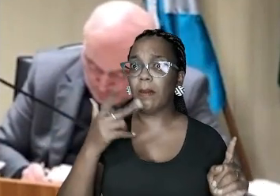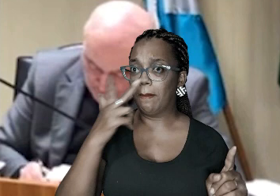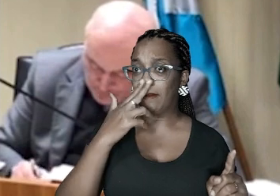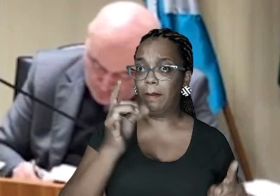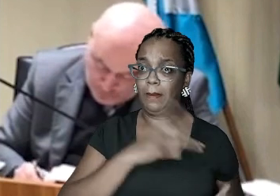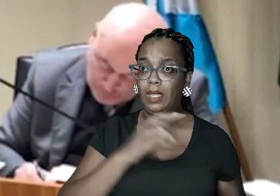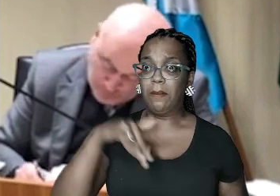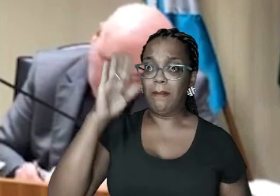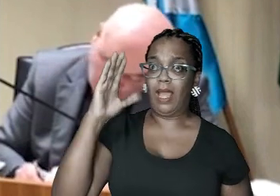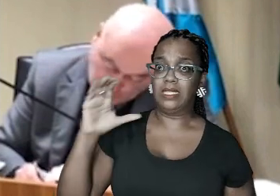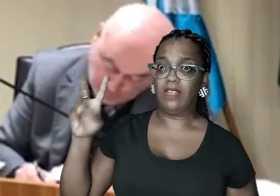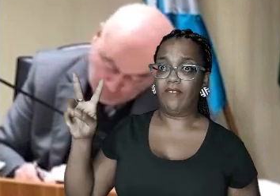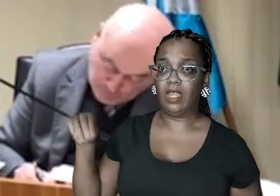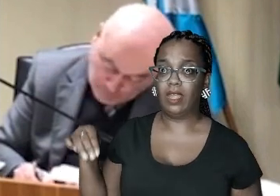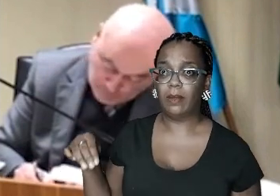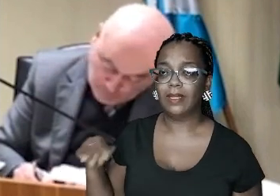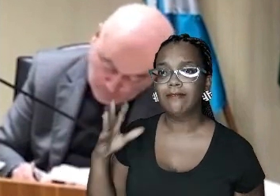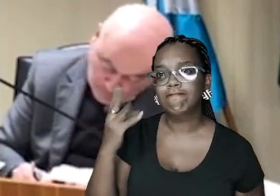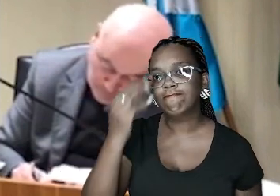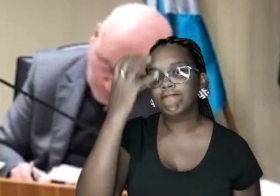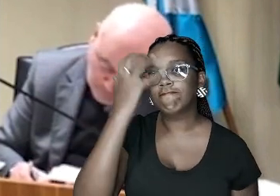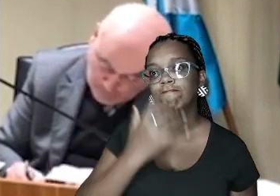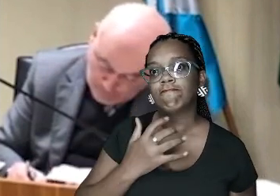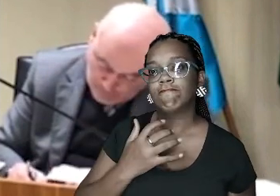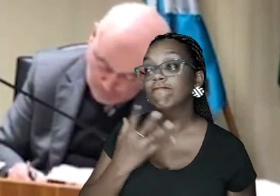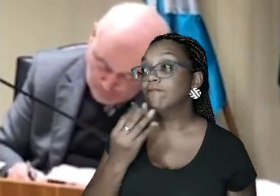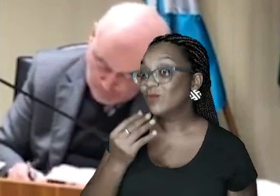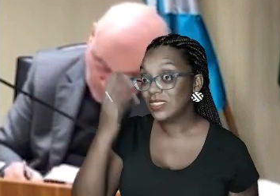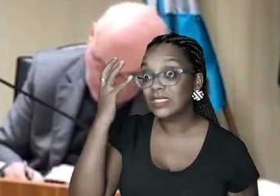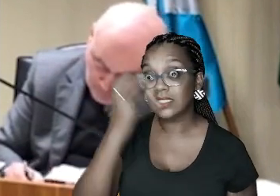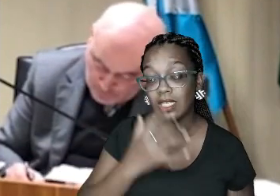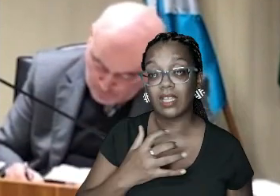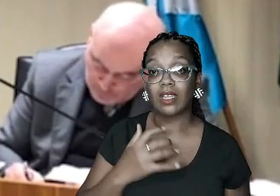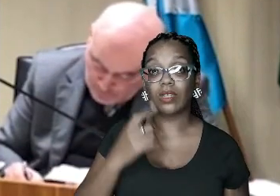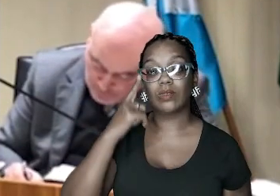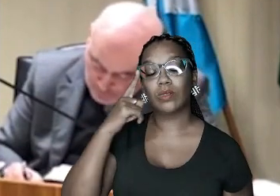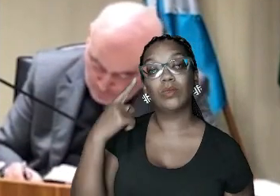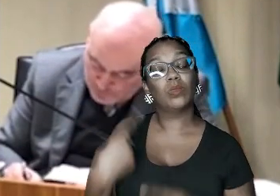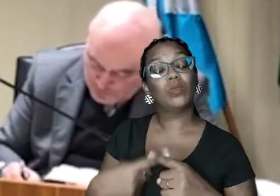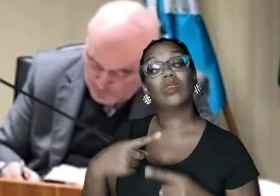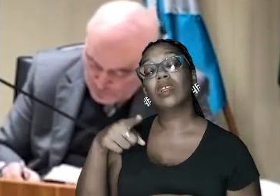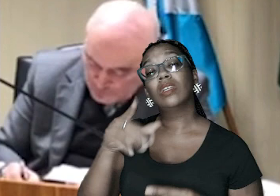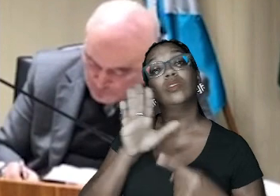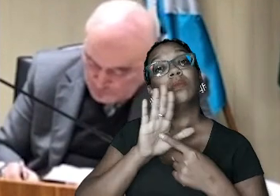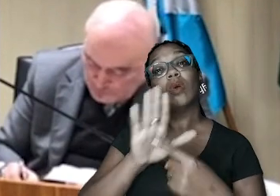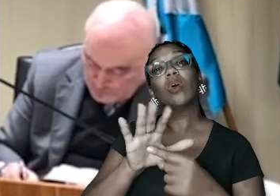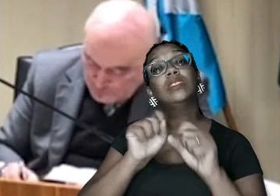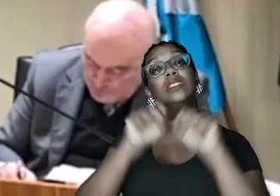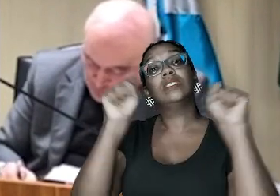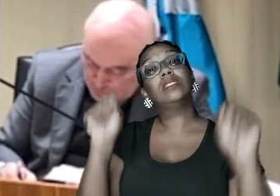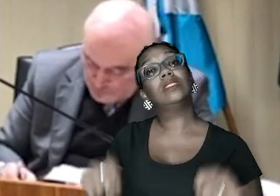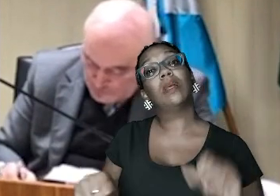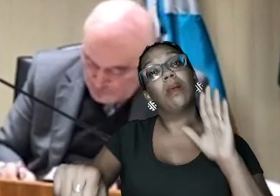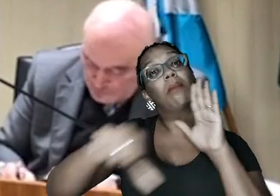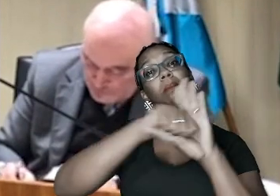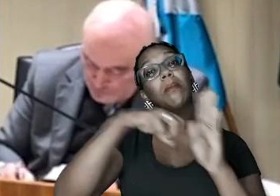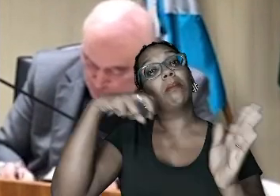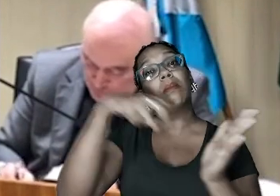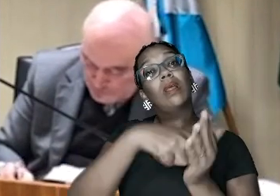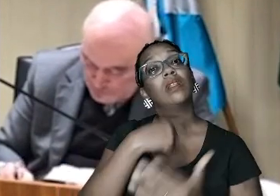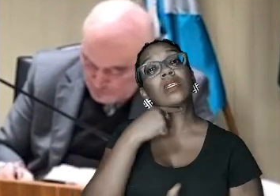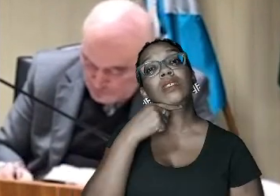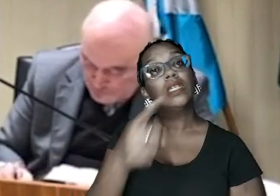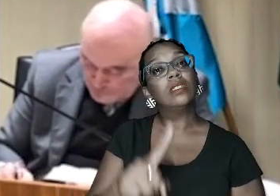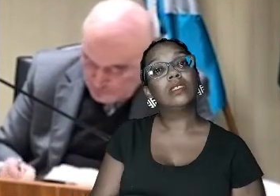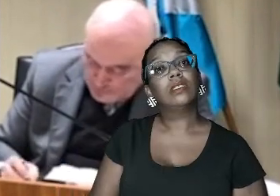CDM isso é muito sério isso é muito sério porque Isso demonstra que o nosso sistema penal não tá funcionando porque